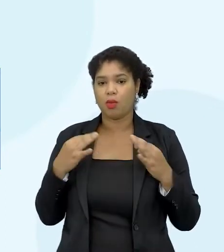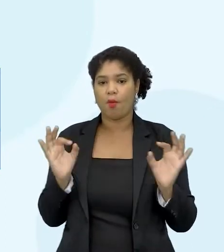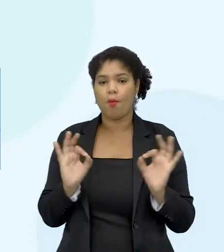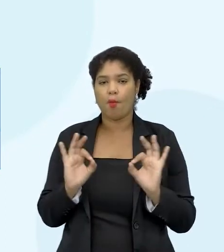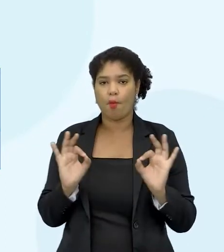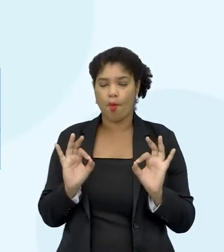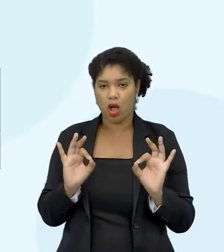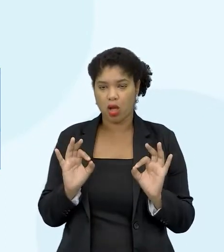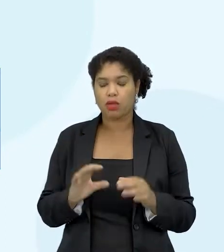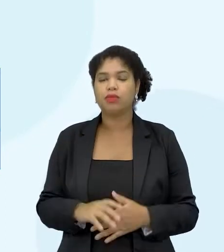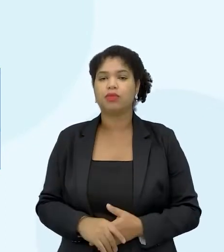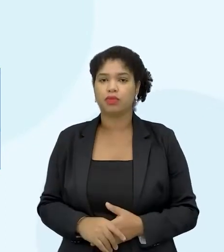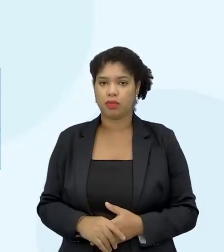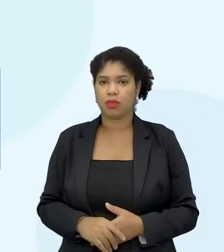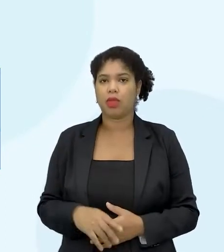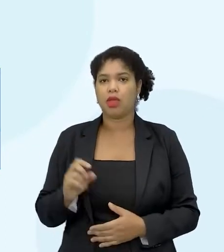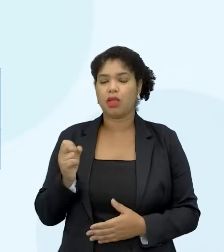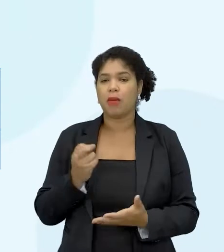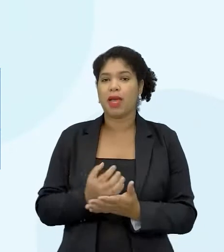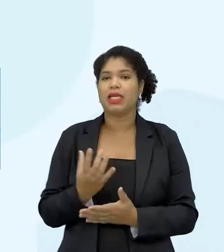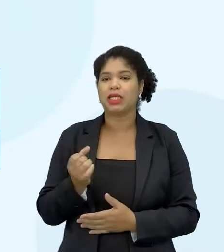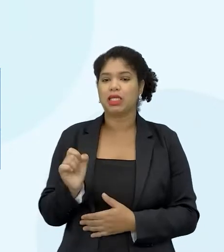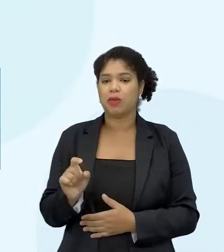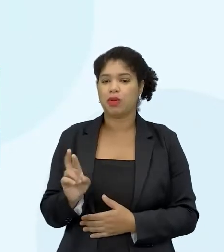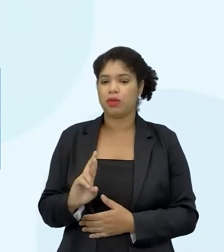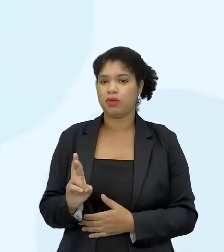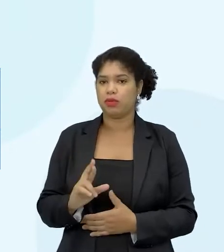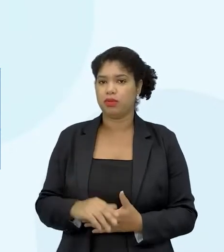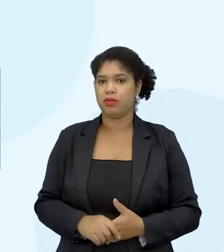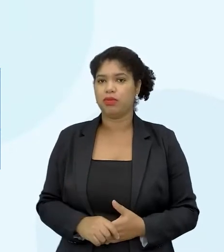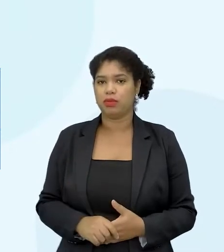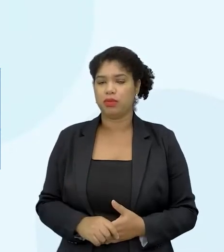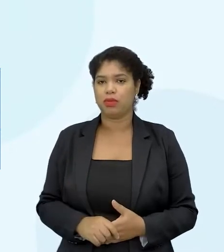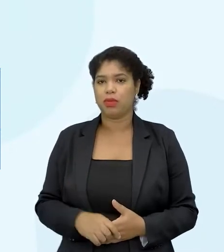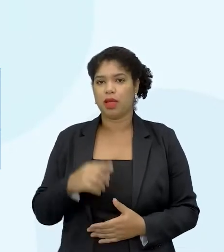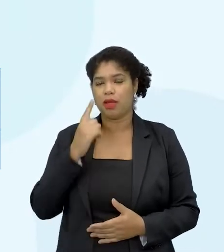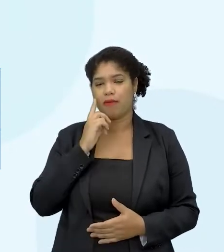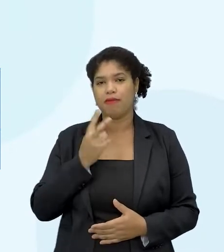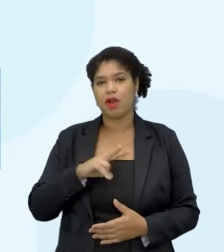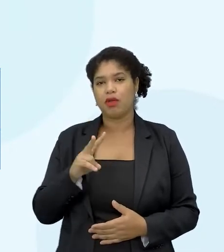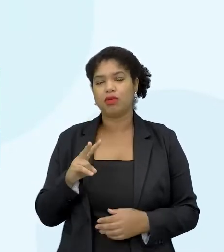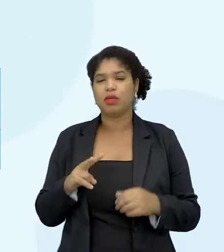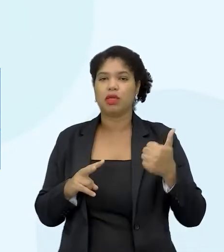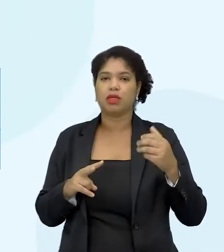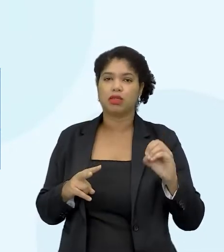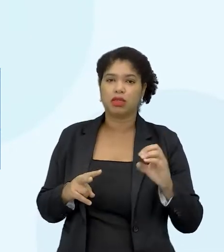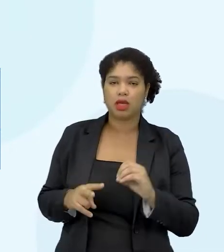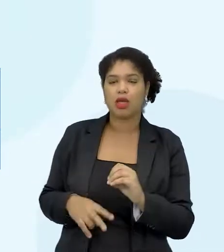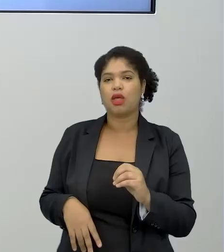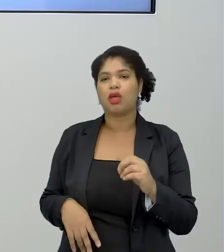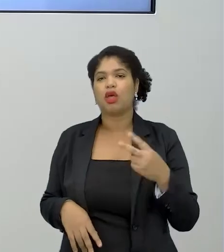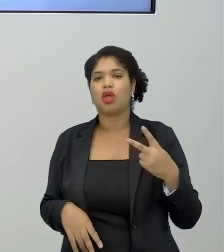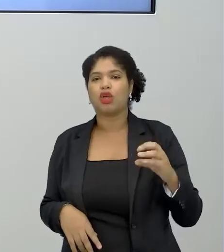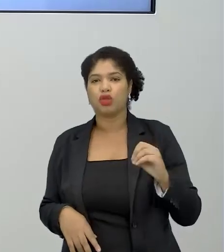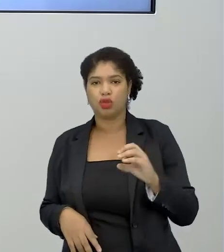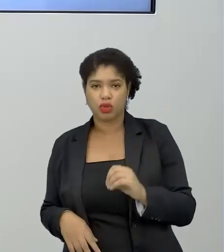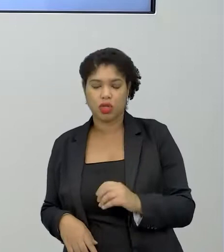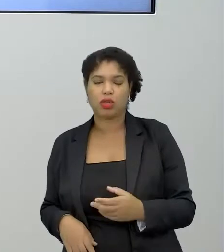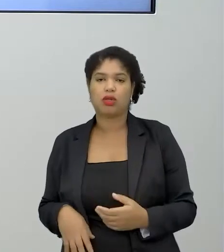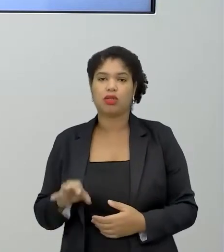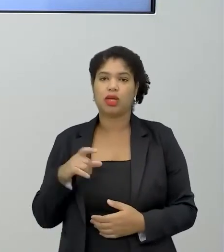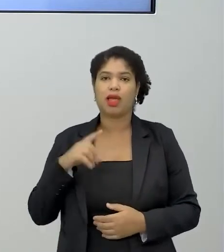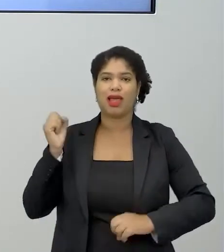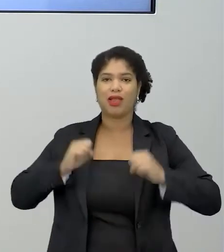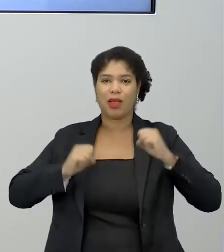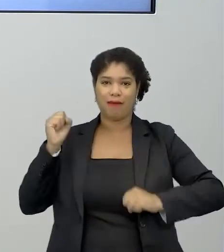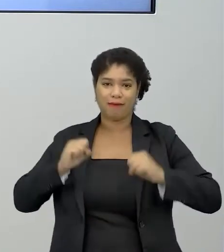não produzir nenhuma camiseta, você vai pagar 6.000. Eu coloquei aqui valores de 100, 200, que se a gente está falando de uma fábrica,